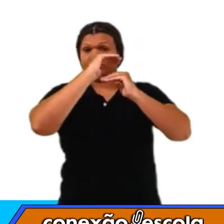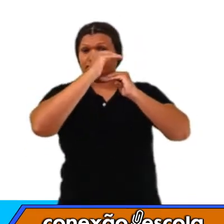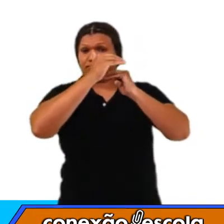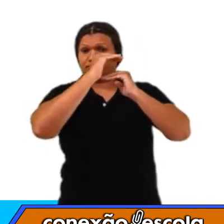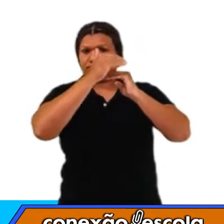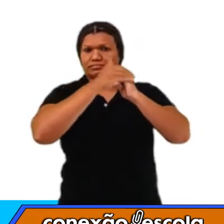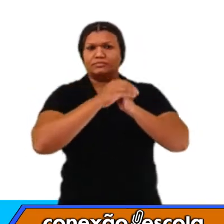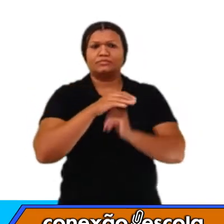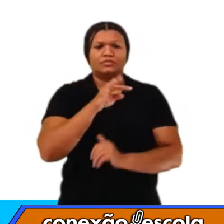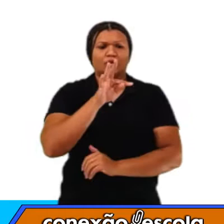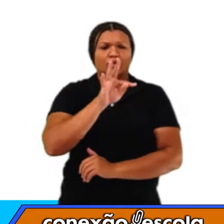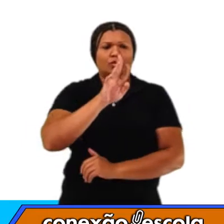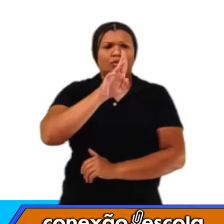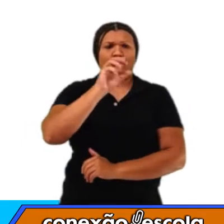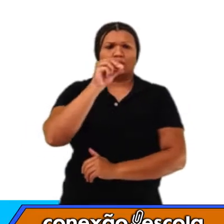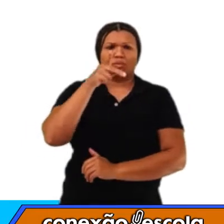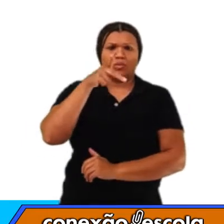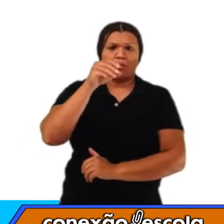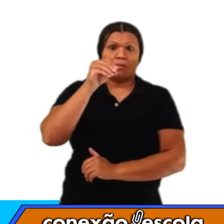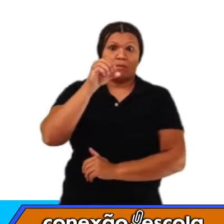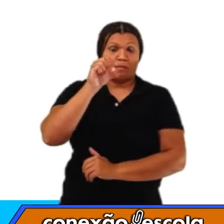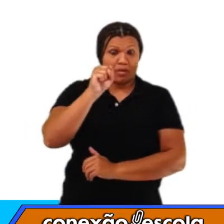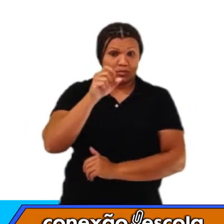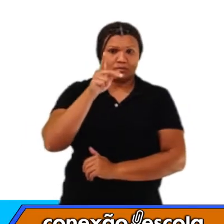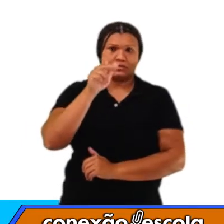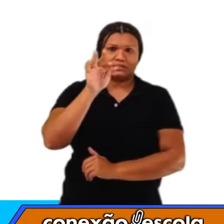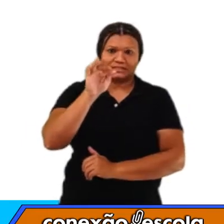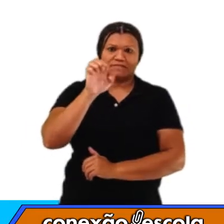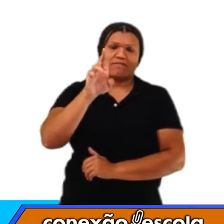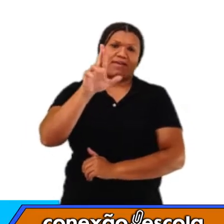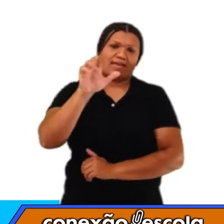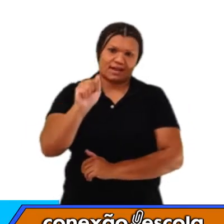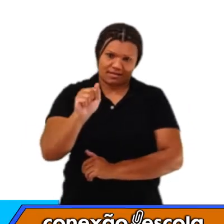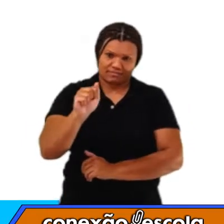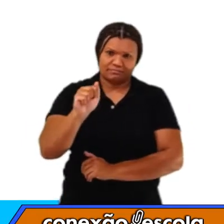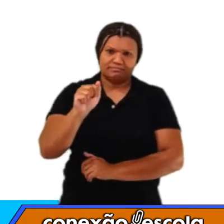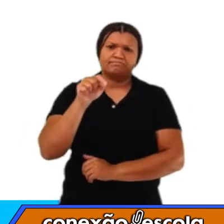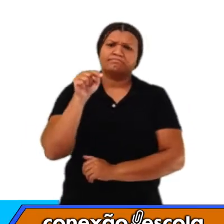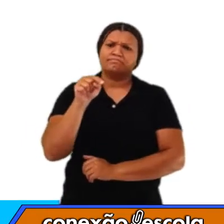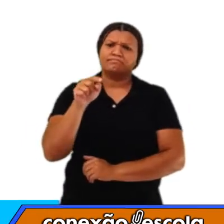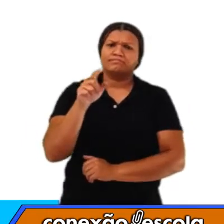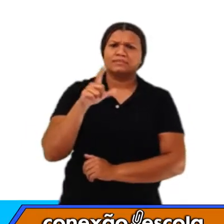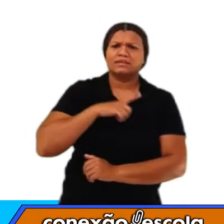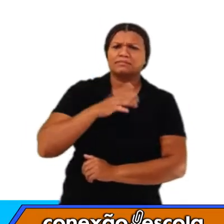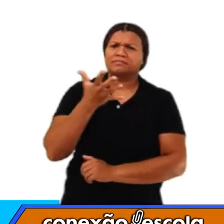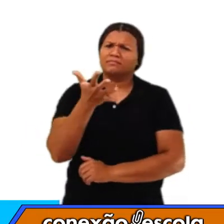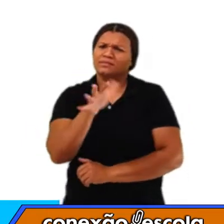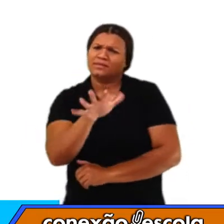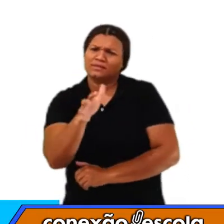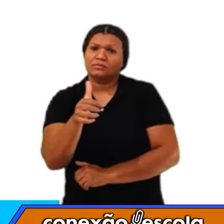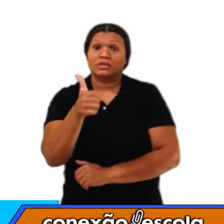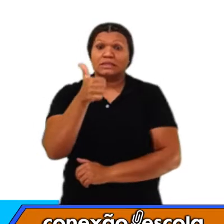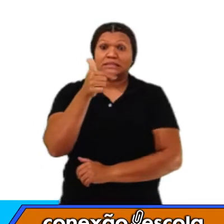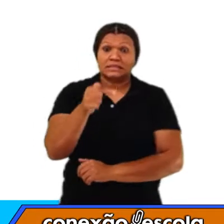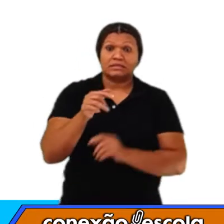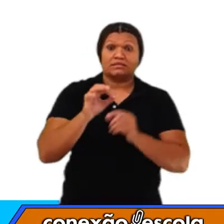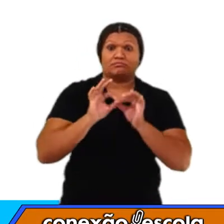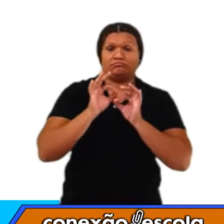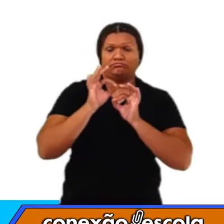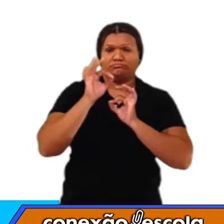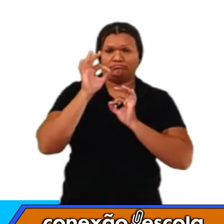a troposfera. Ela está aproximadamente aí a 17 quilômetros,